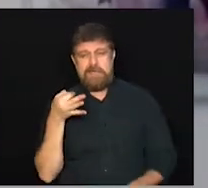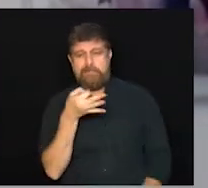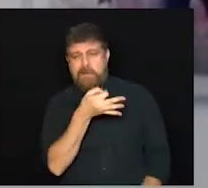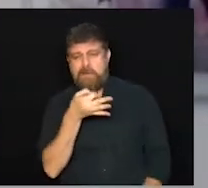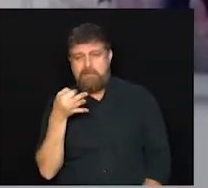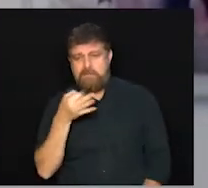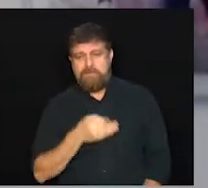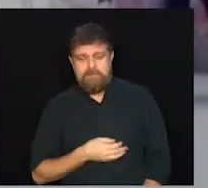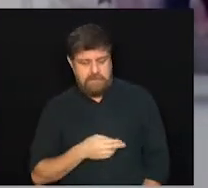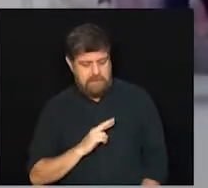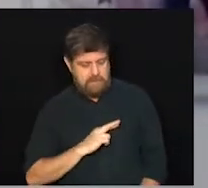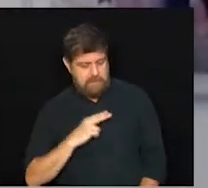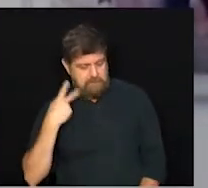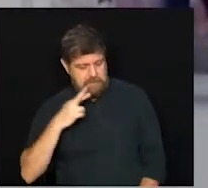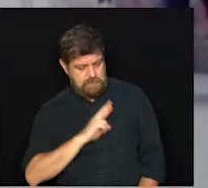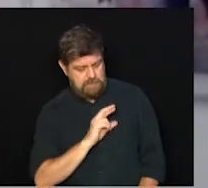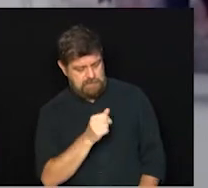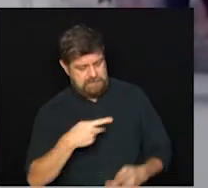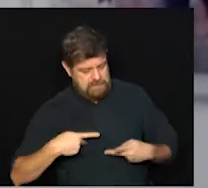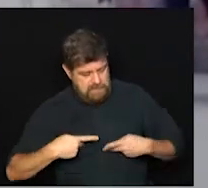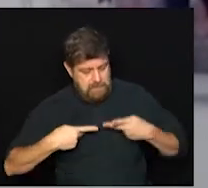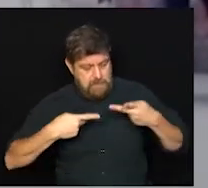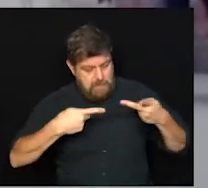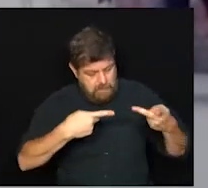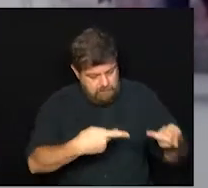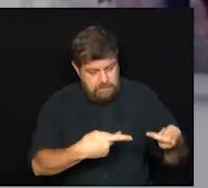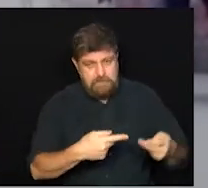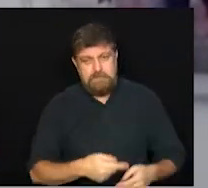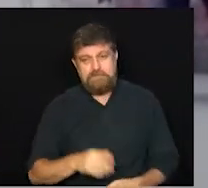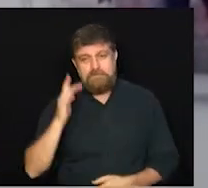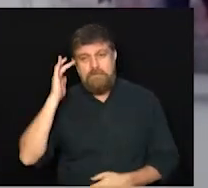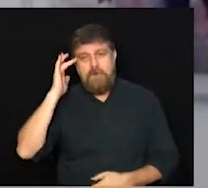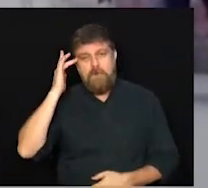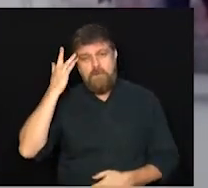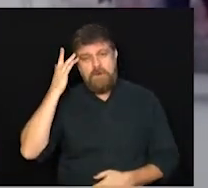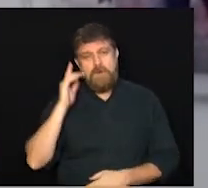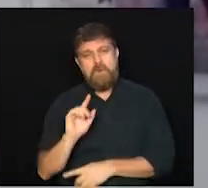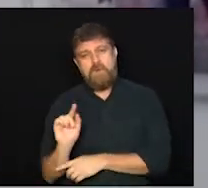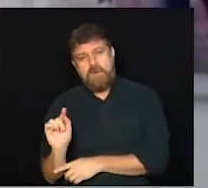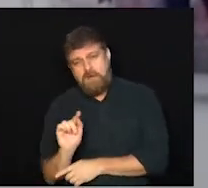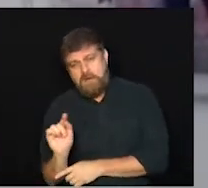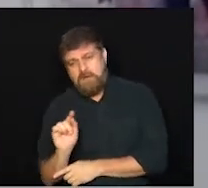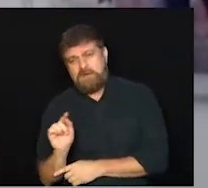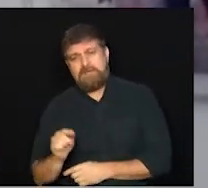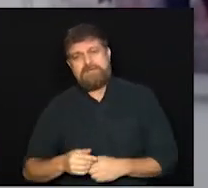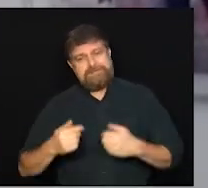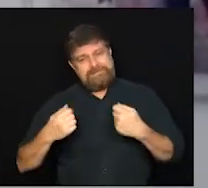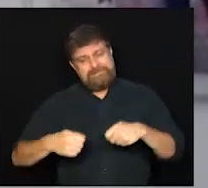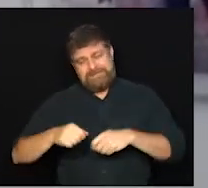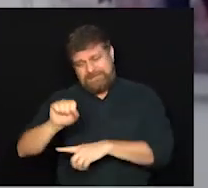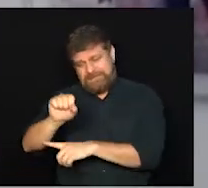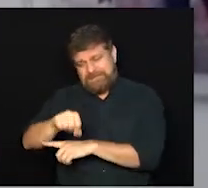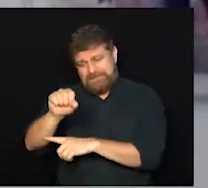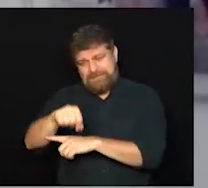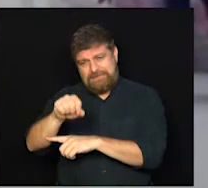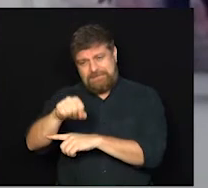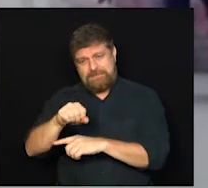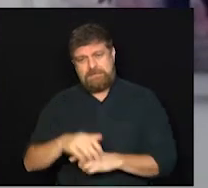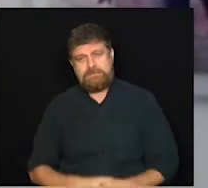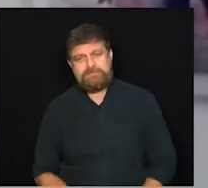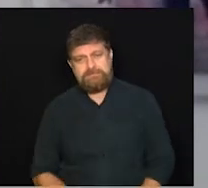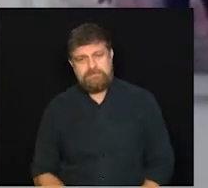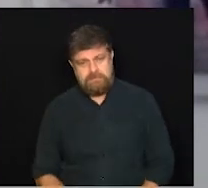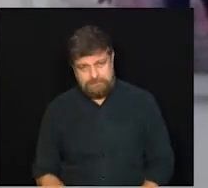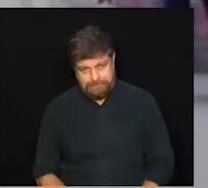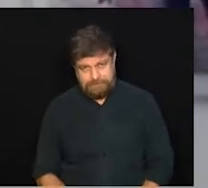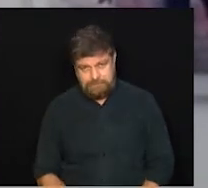vereador Rossini, que me fez o convite. Eu acho que é preciso, sim, que a